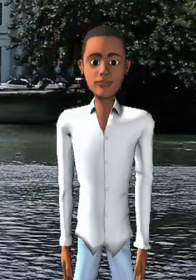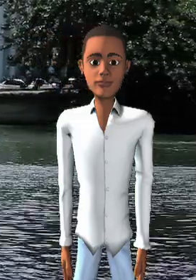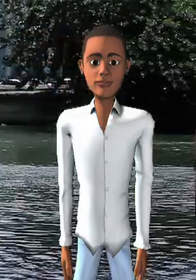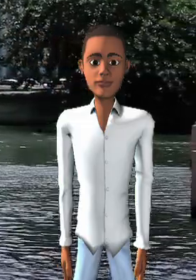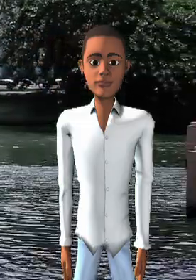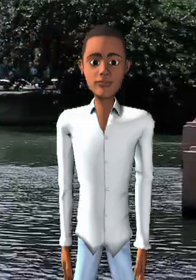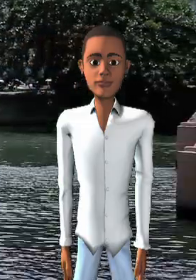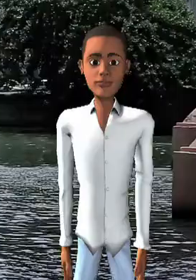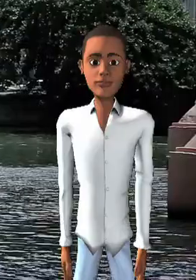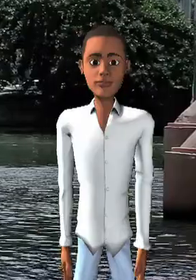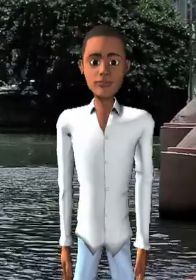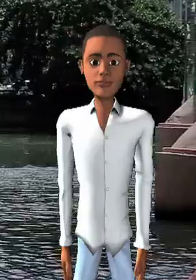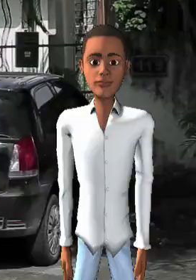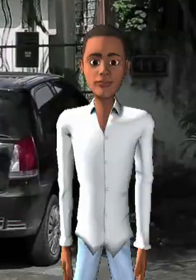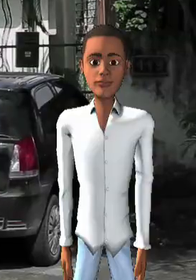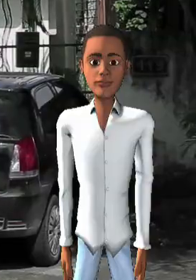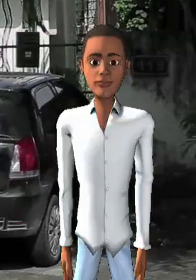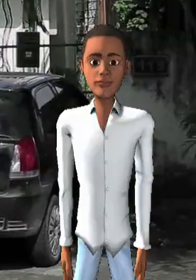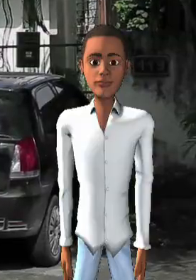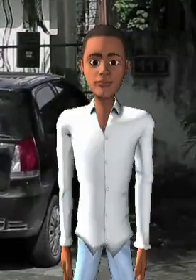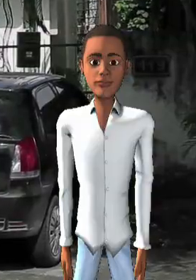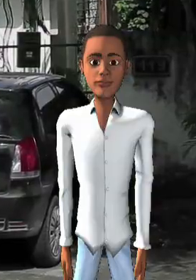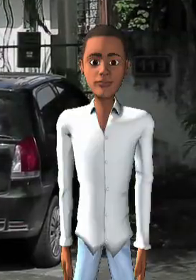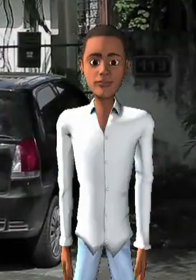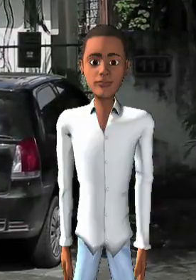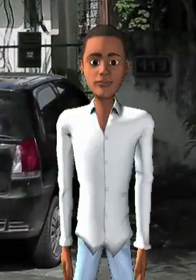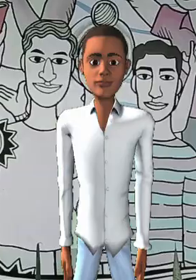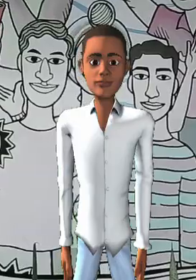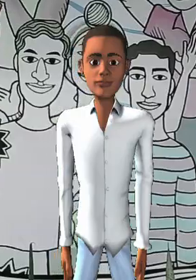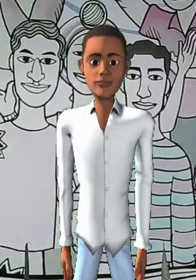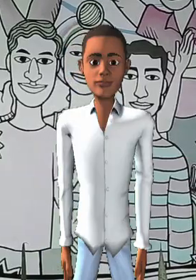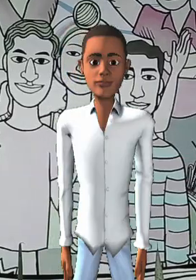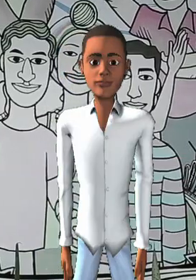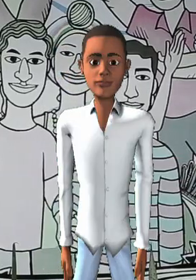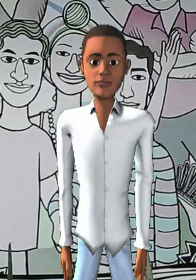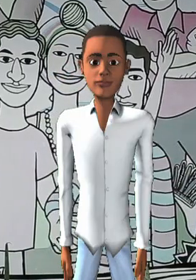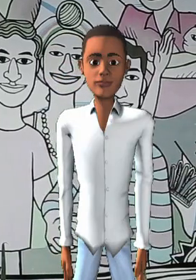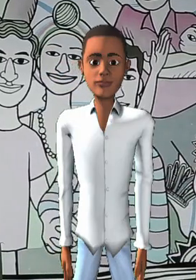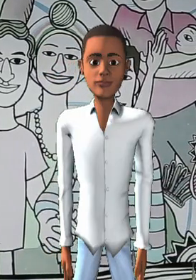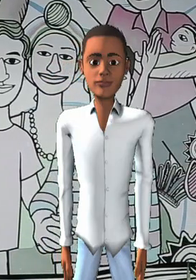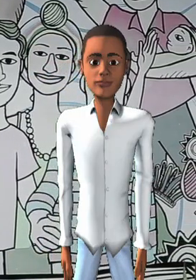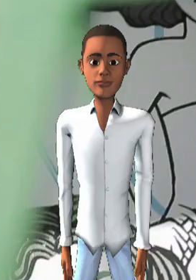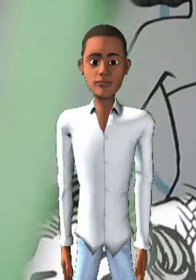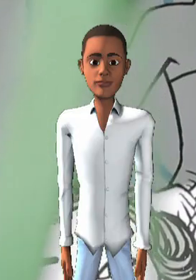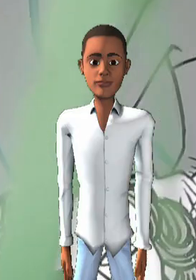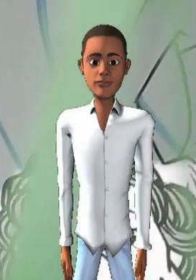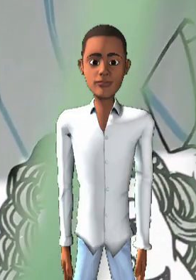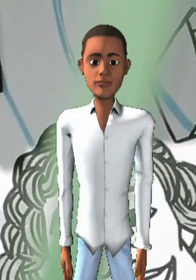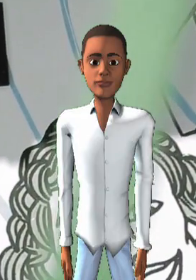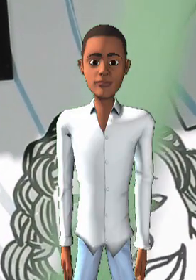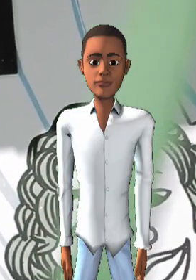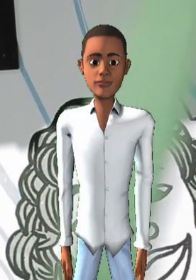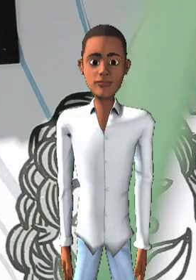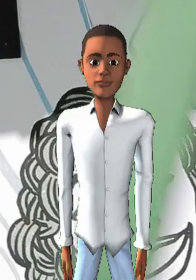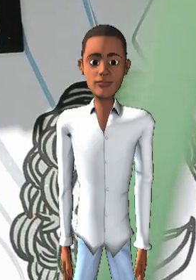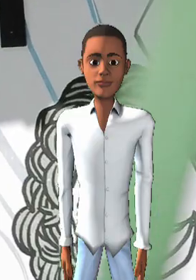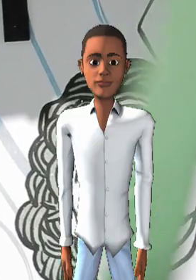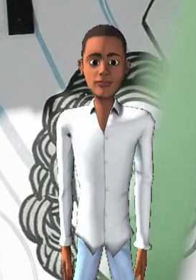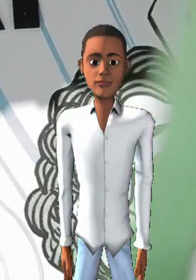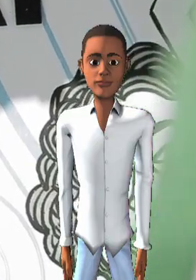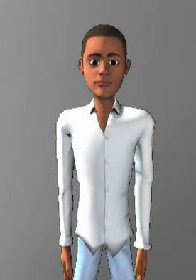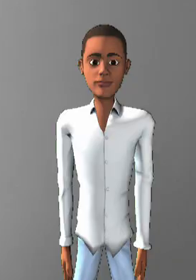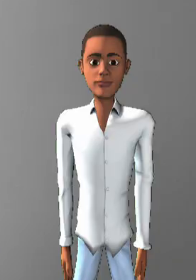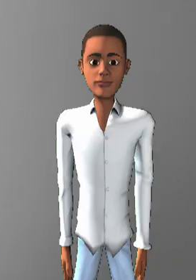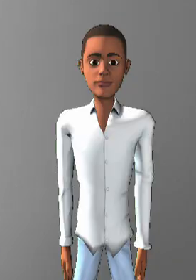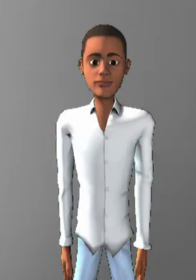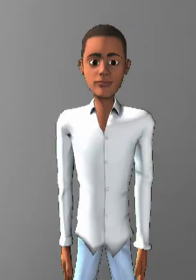Dia ensolarado. Praia, edifícios à beira-mar. Casa, cartaz Instituto Papai.